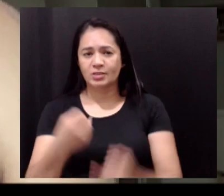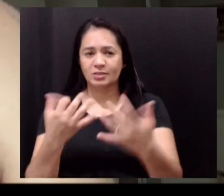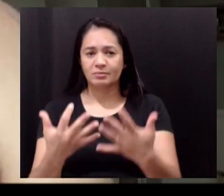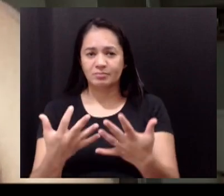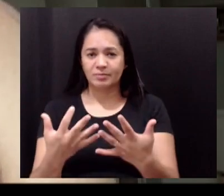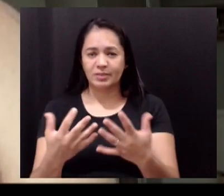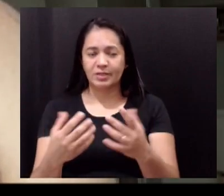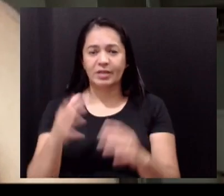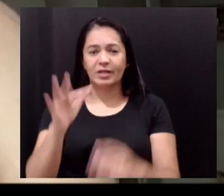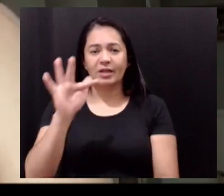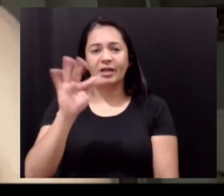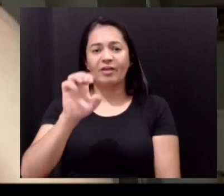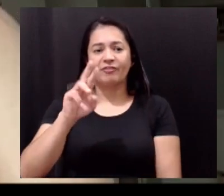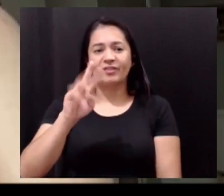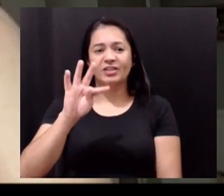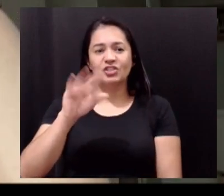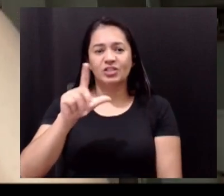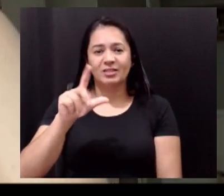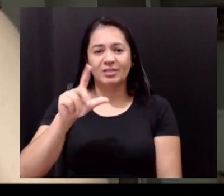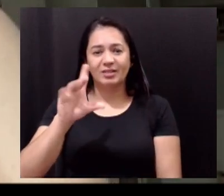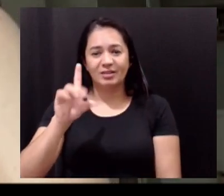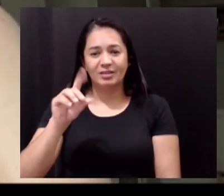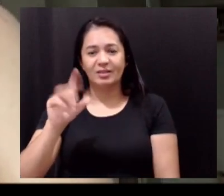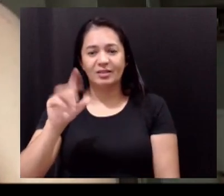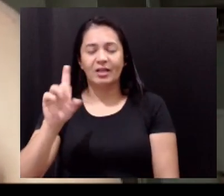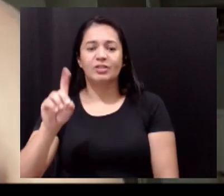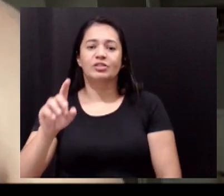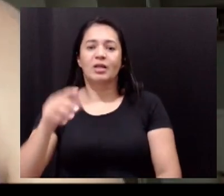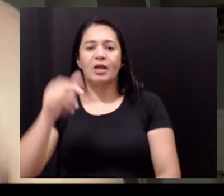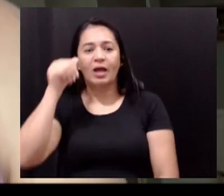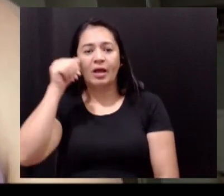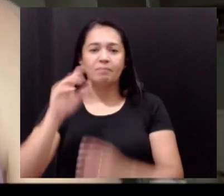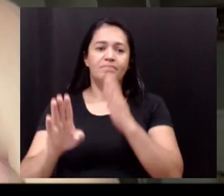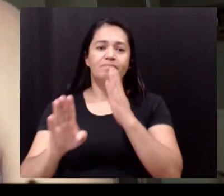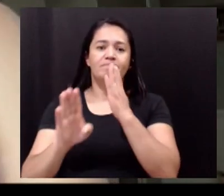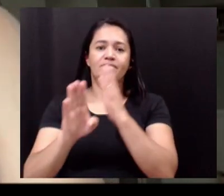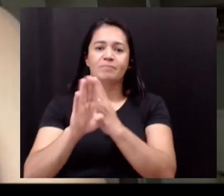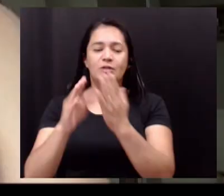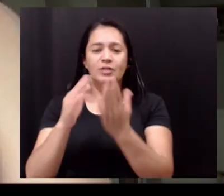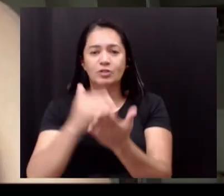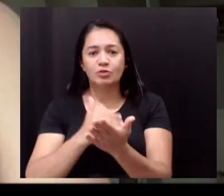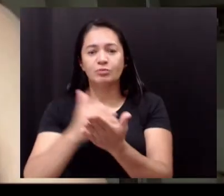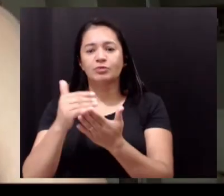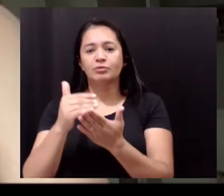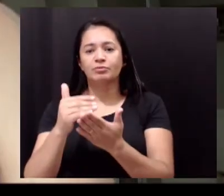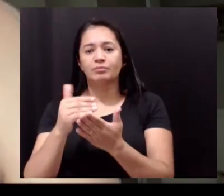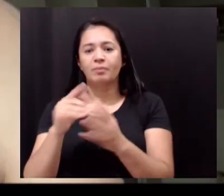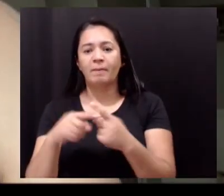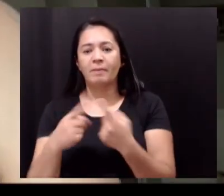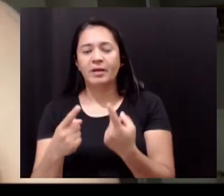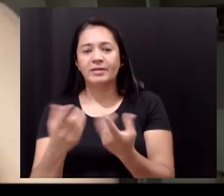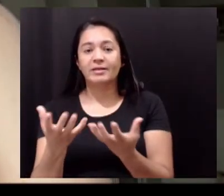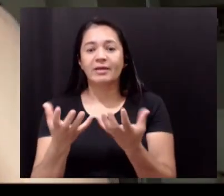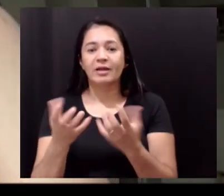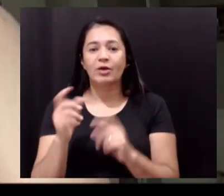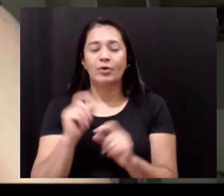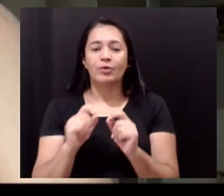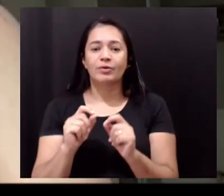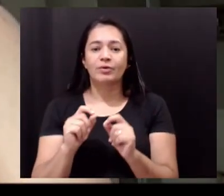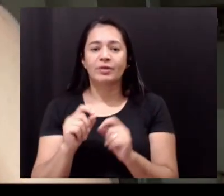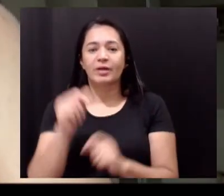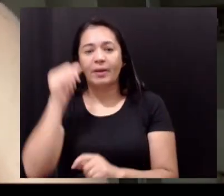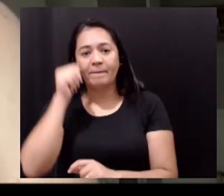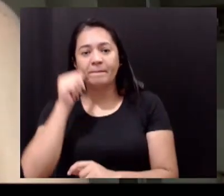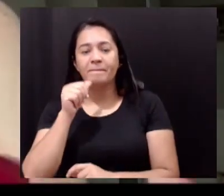seja, uma mulher que descobriu uma doença extremamente inicial e que gostaria de ser mãe no futuro, de gestar